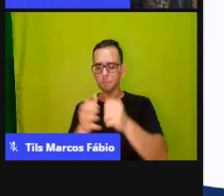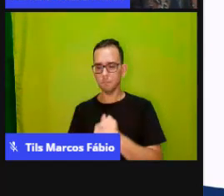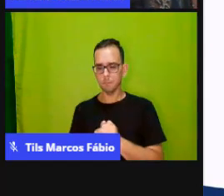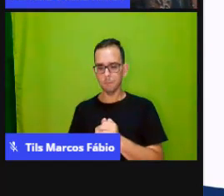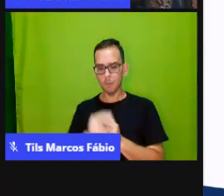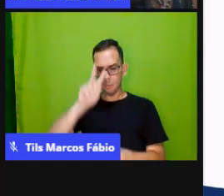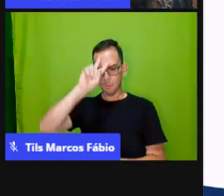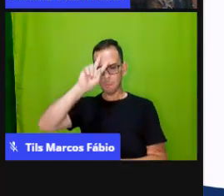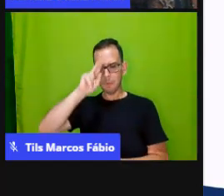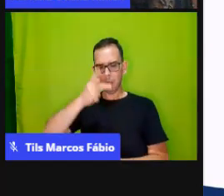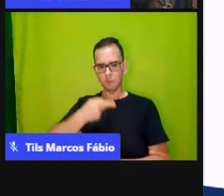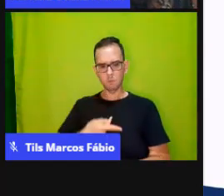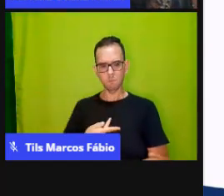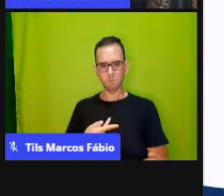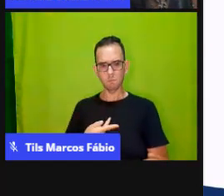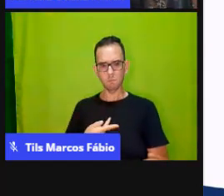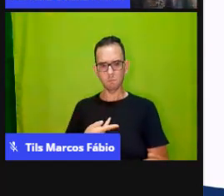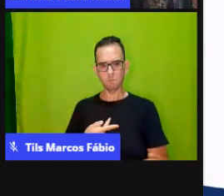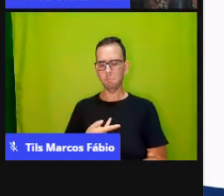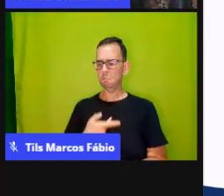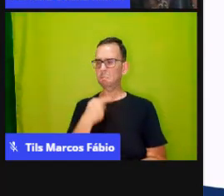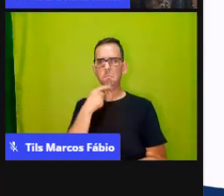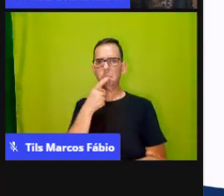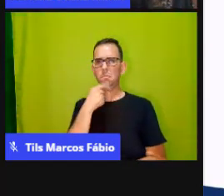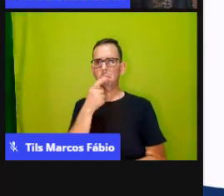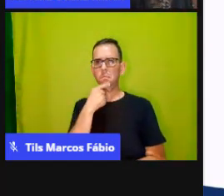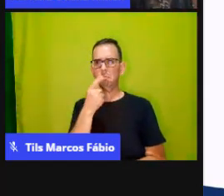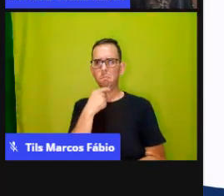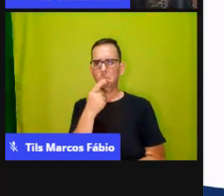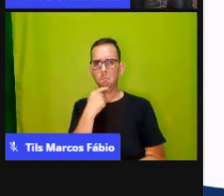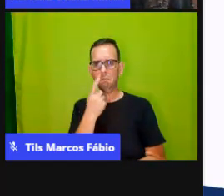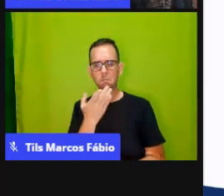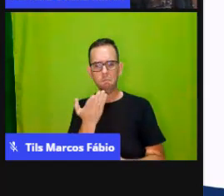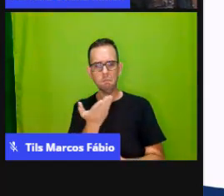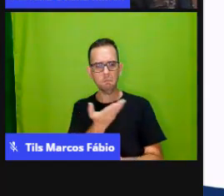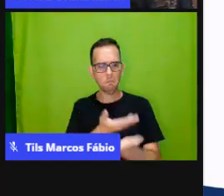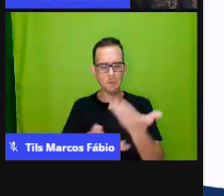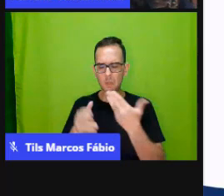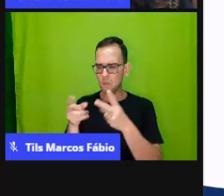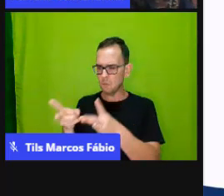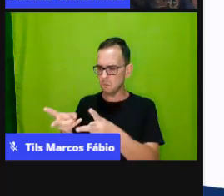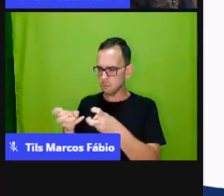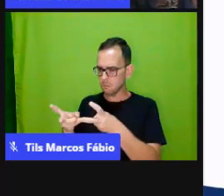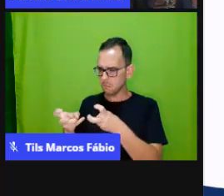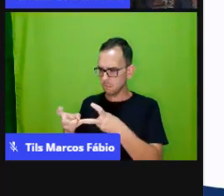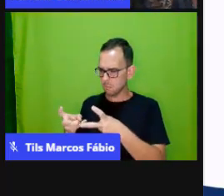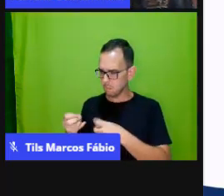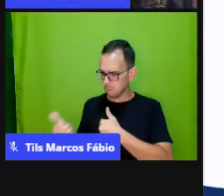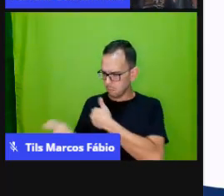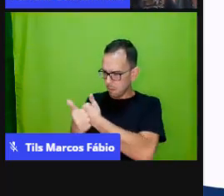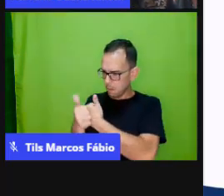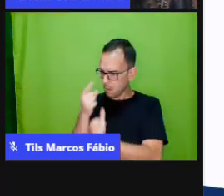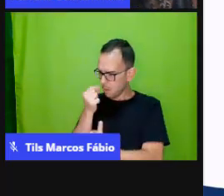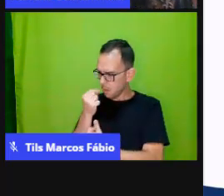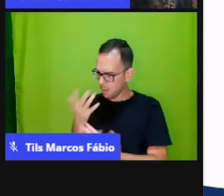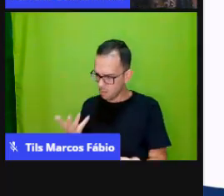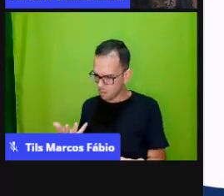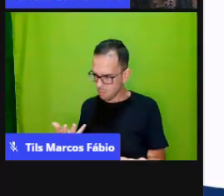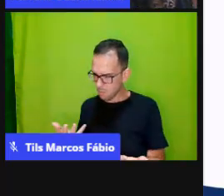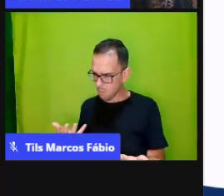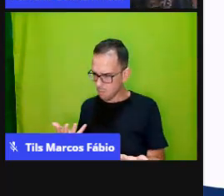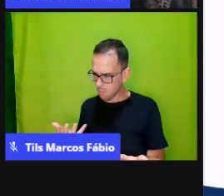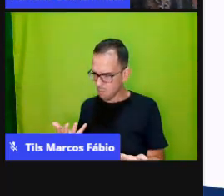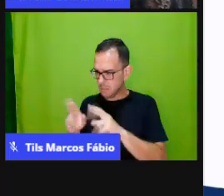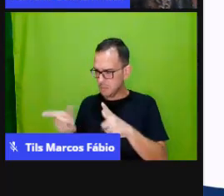humanos não fizeram nenhuma ação para atrair esses gatos. E, diferentemente